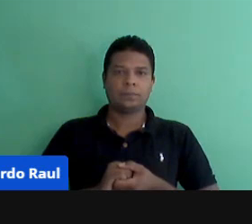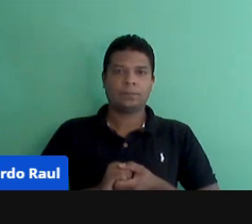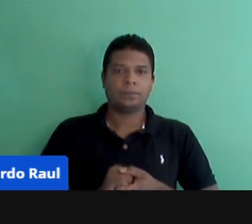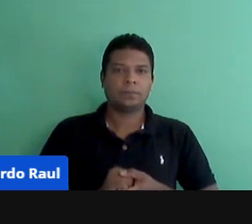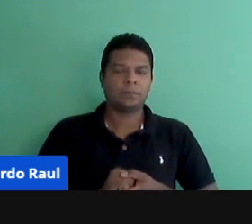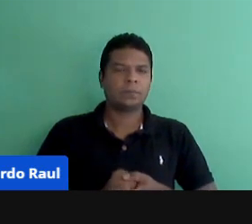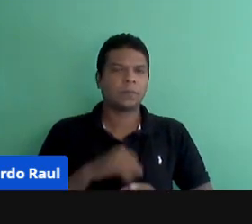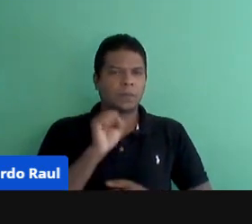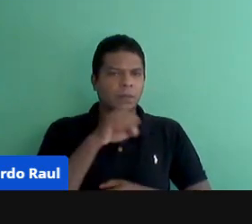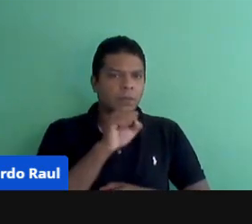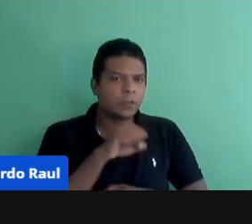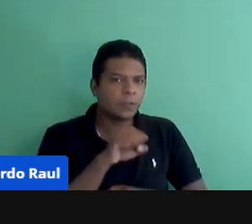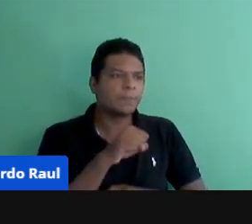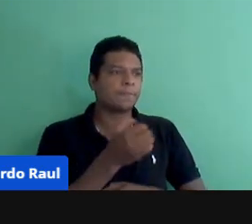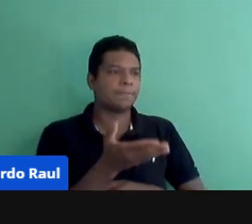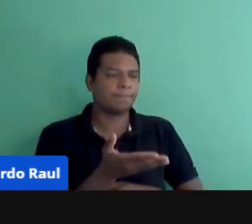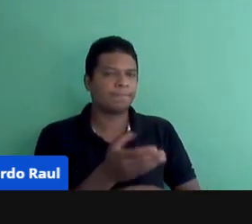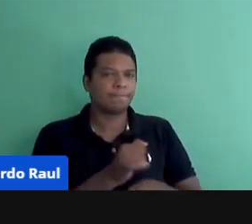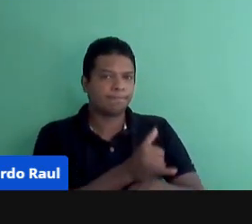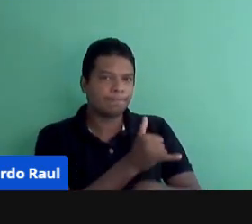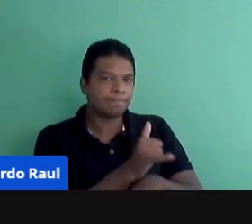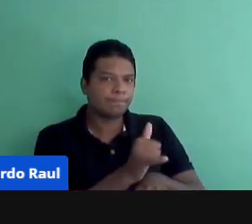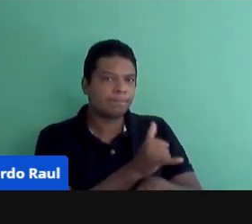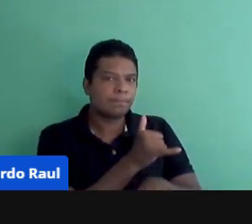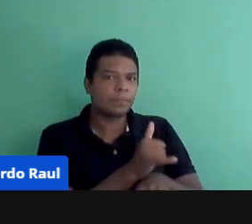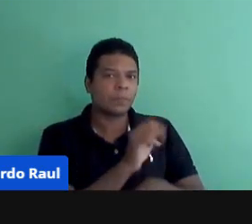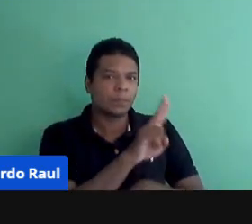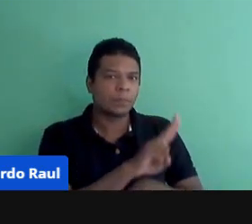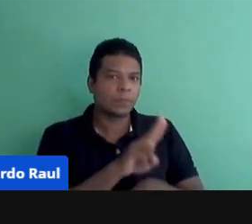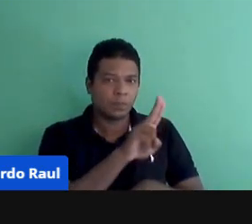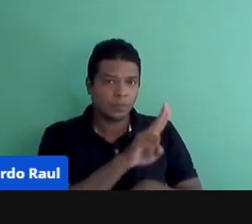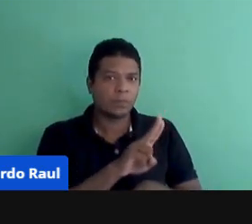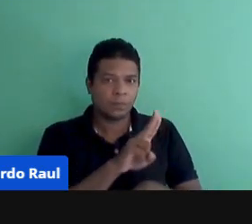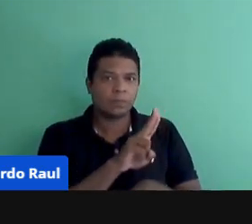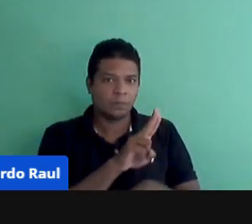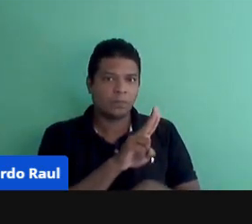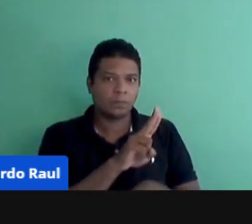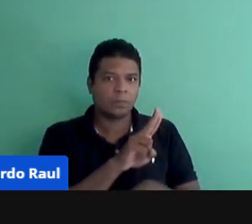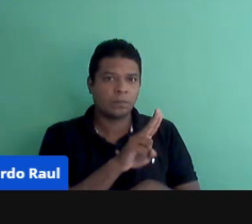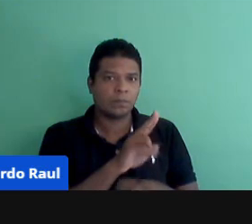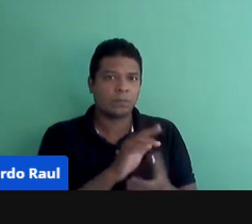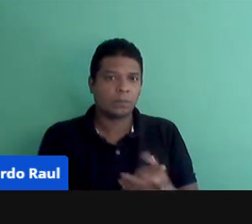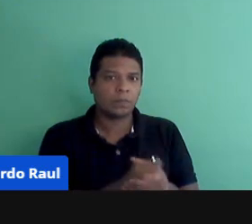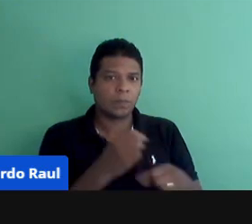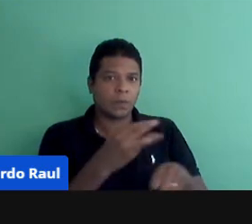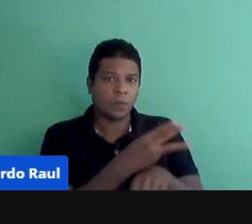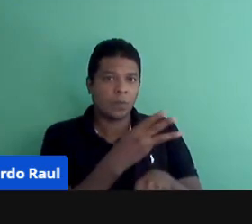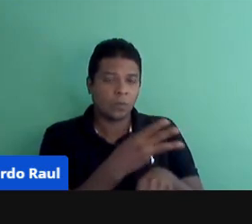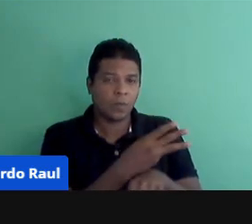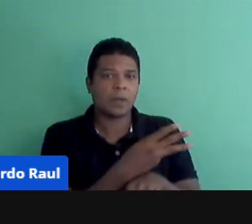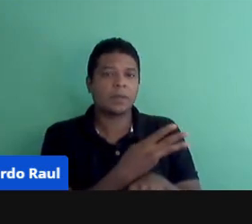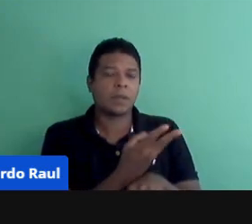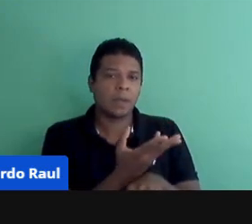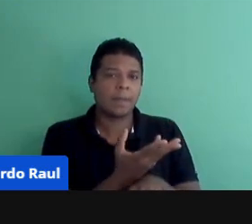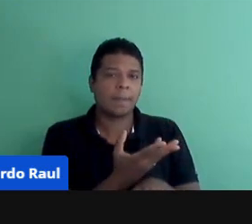Sim, é uma estratégia utilizada muito no WhatsApp, principalmente,